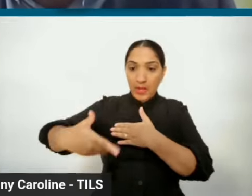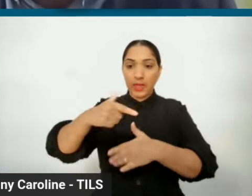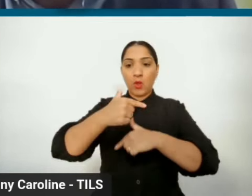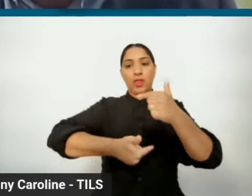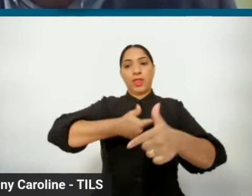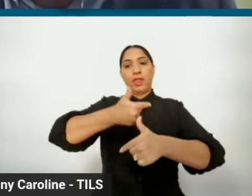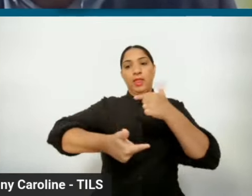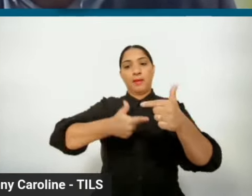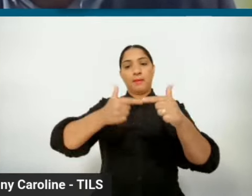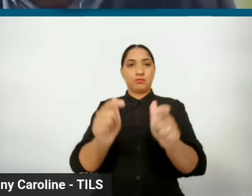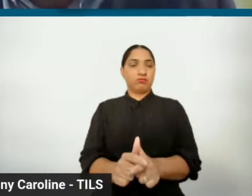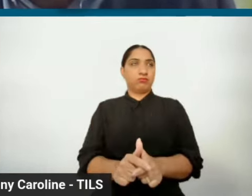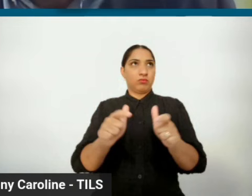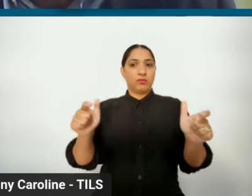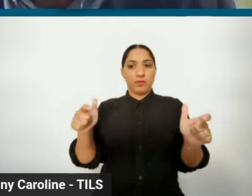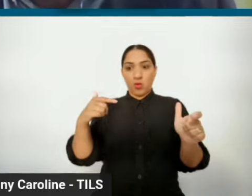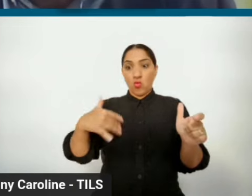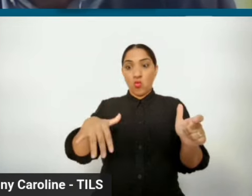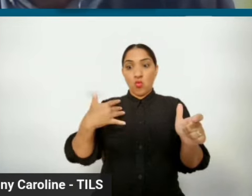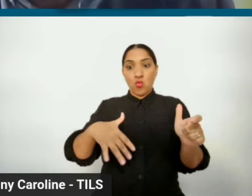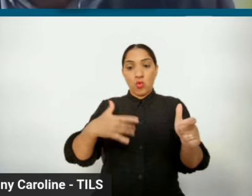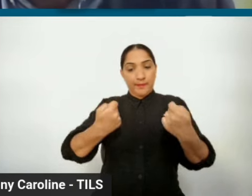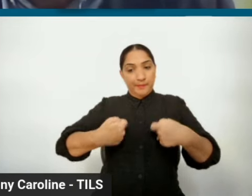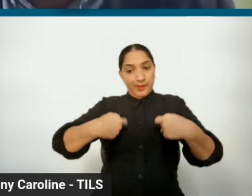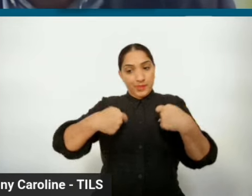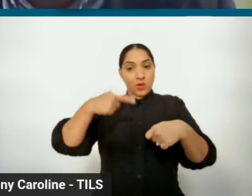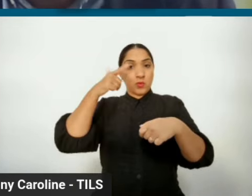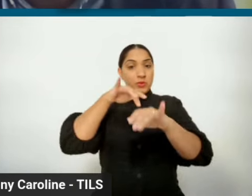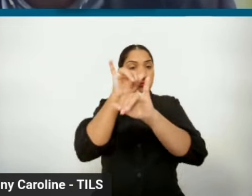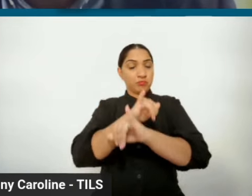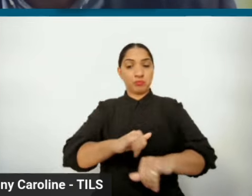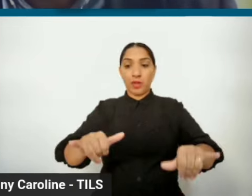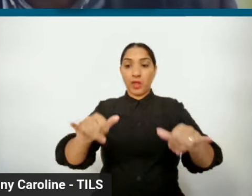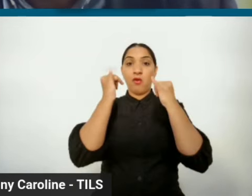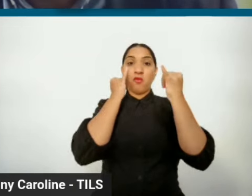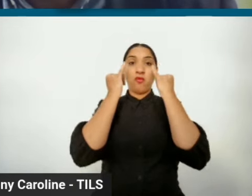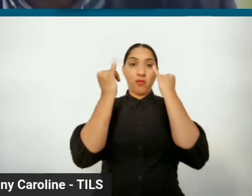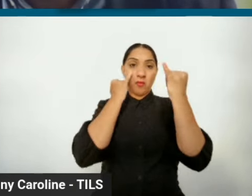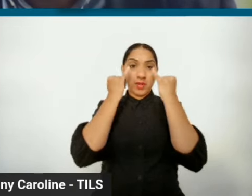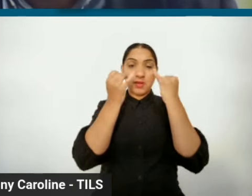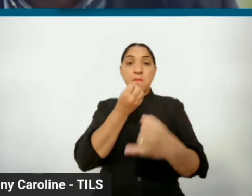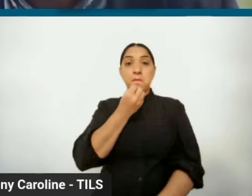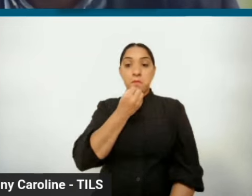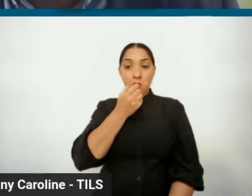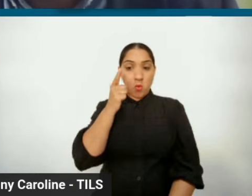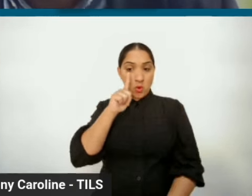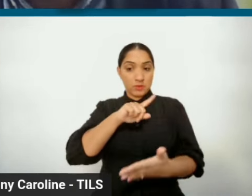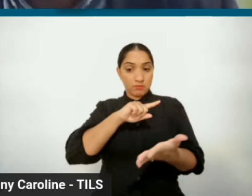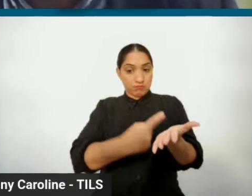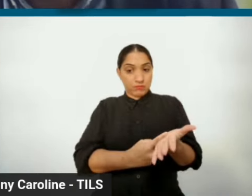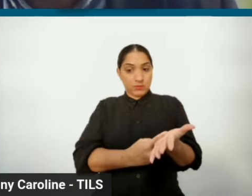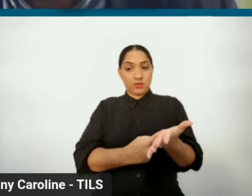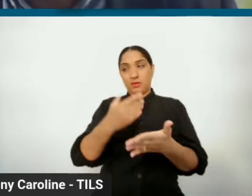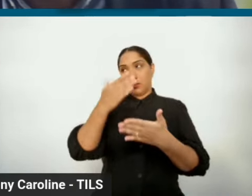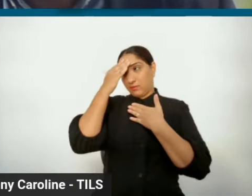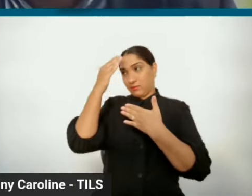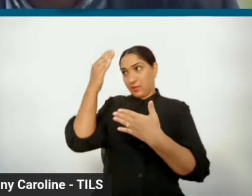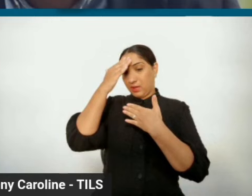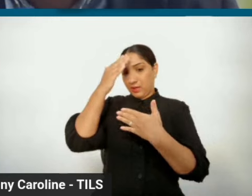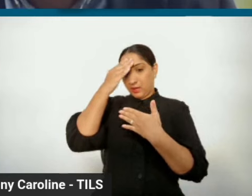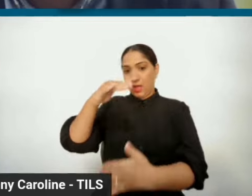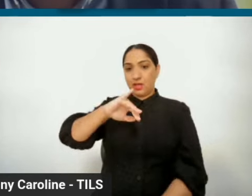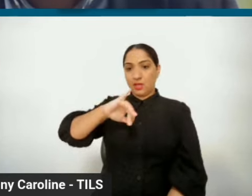frente e é um trabalho que tem que levar essa informação e a informação com qualidade e com compromisso. Obrigado, doutor Joelson. Um